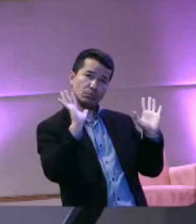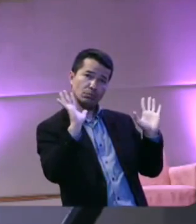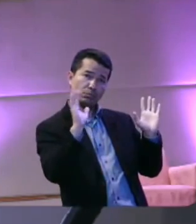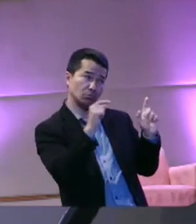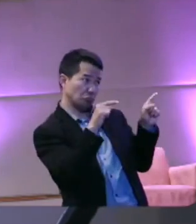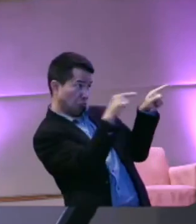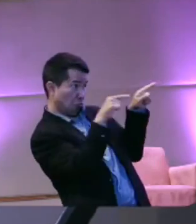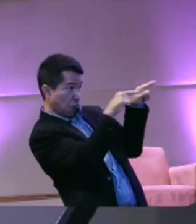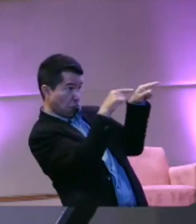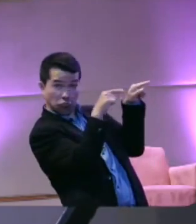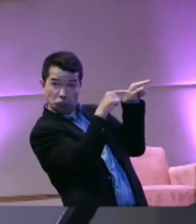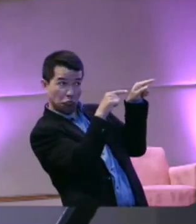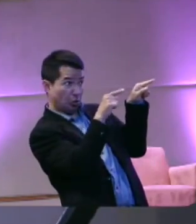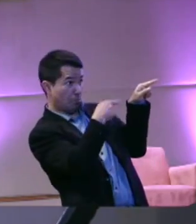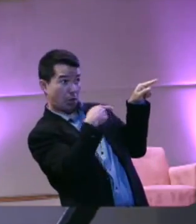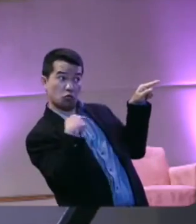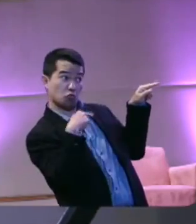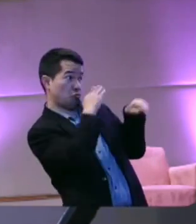ficamos contentes.